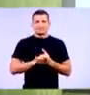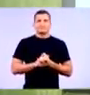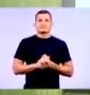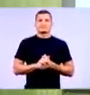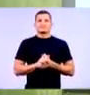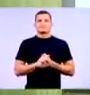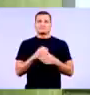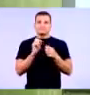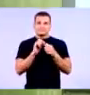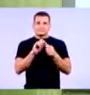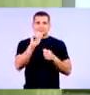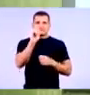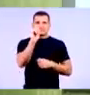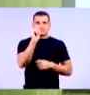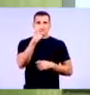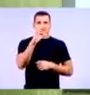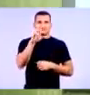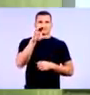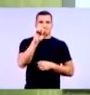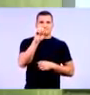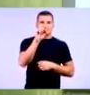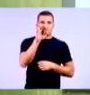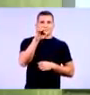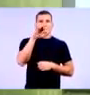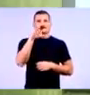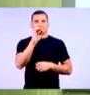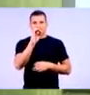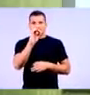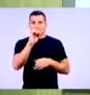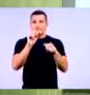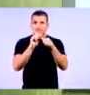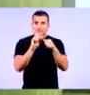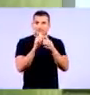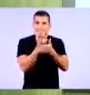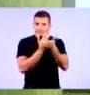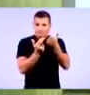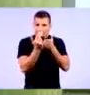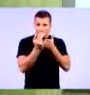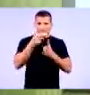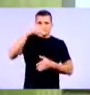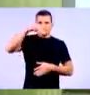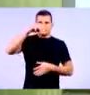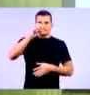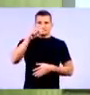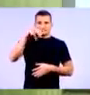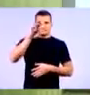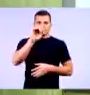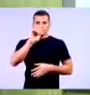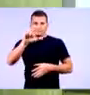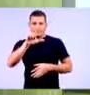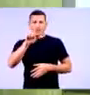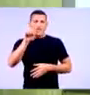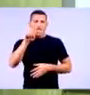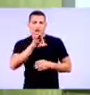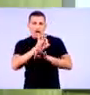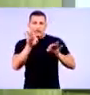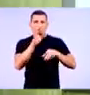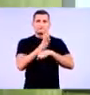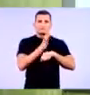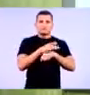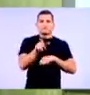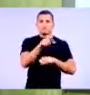fazer um acróstico e fazer um mapa mental. O mapa mental é um ótimo exercício, você pode utilizá-lo